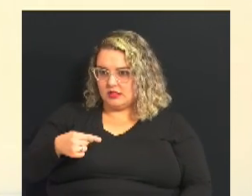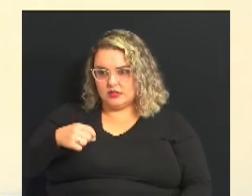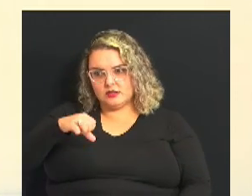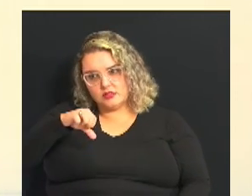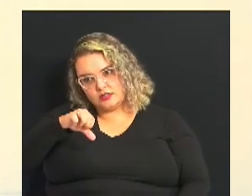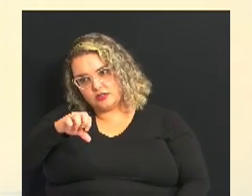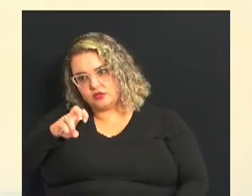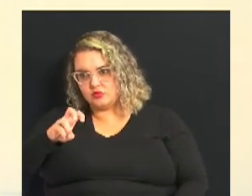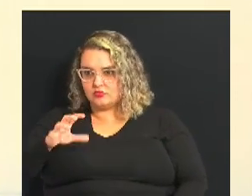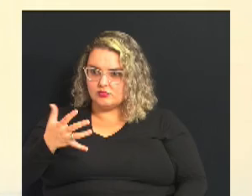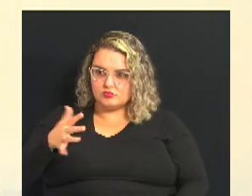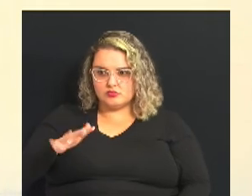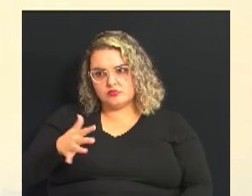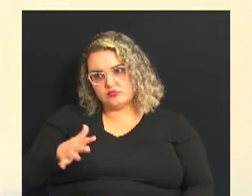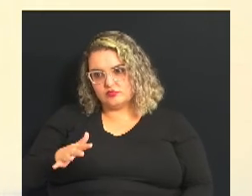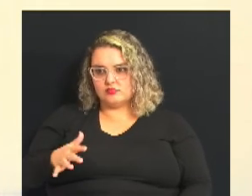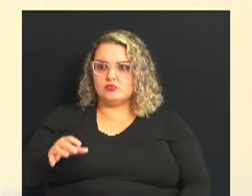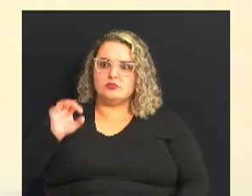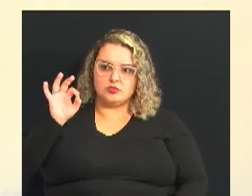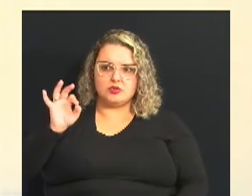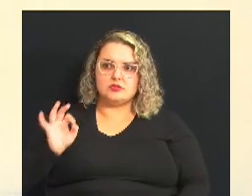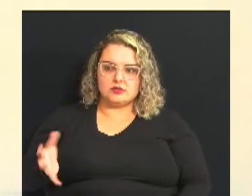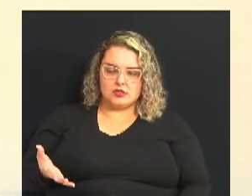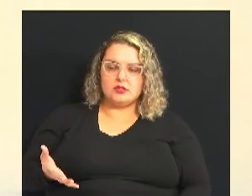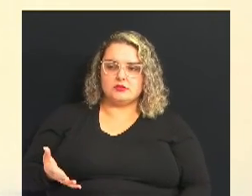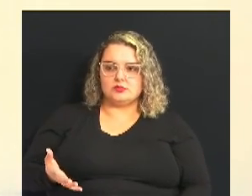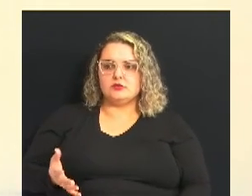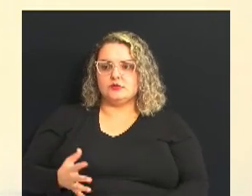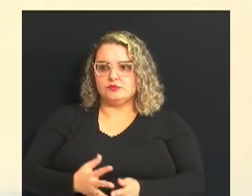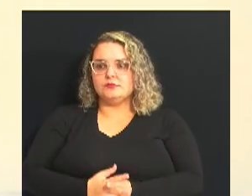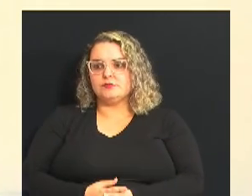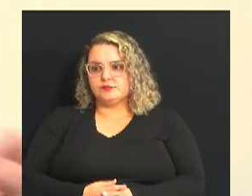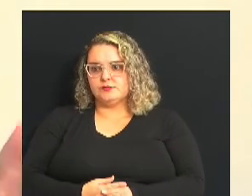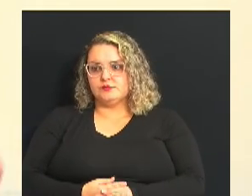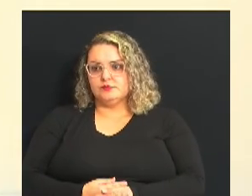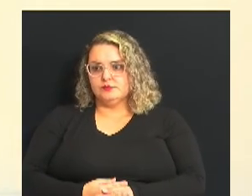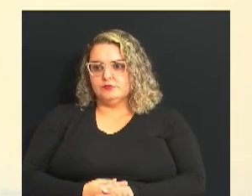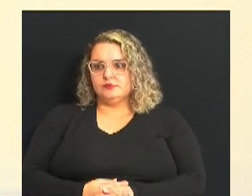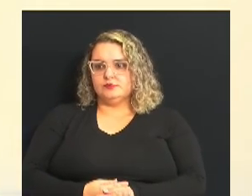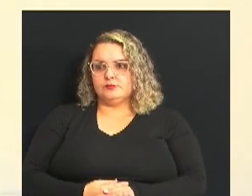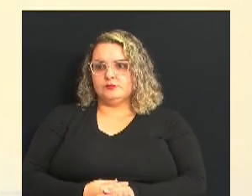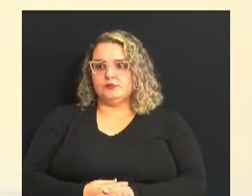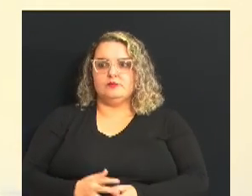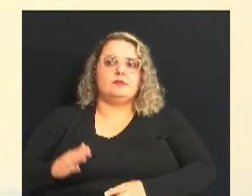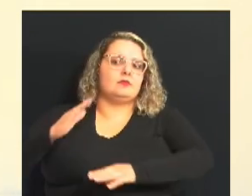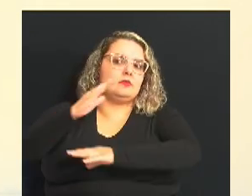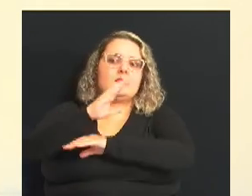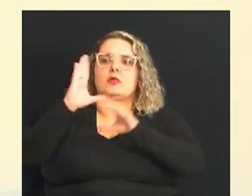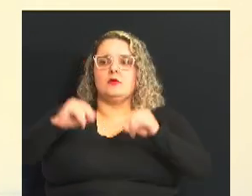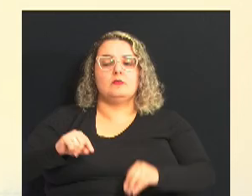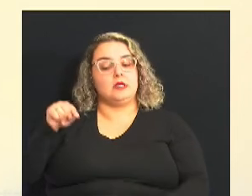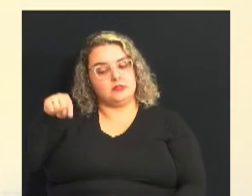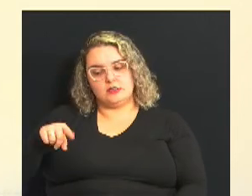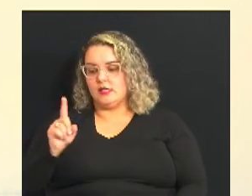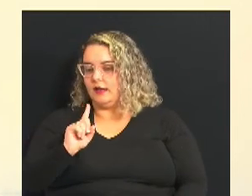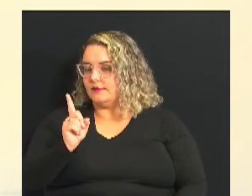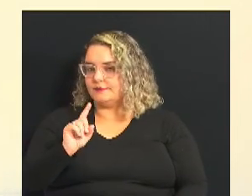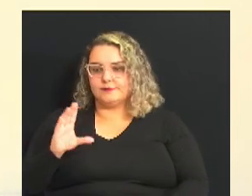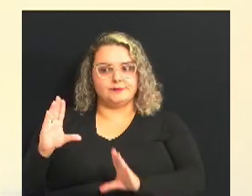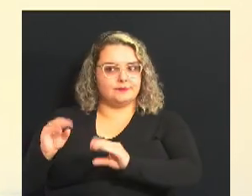99,95%, salvo engano, por cento. Ou seja, a câmara pode desligar, mas ele não desliga. E